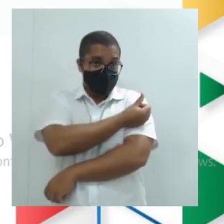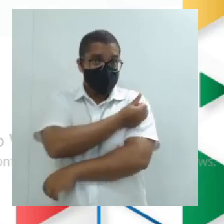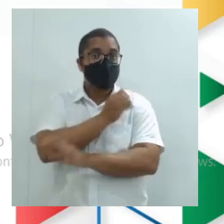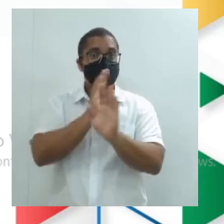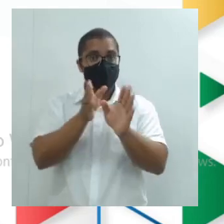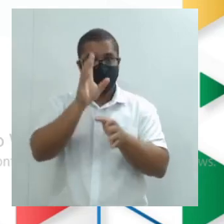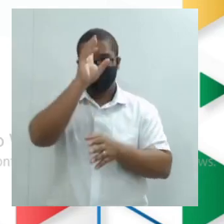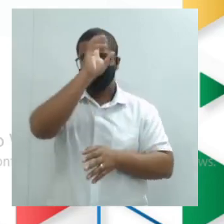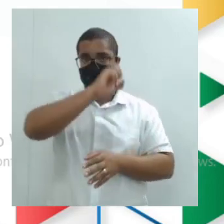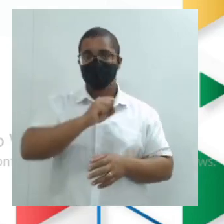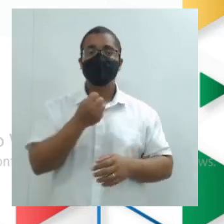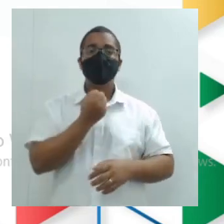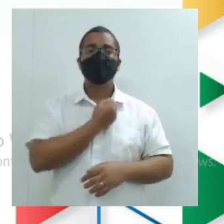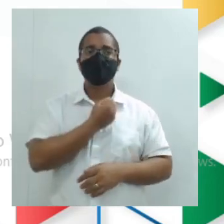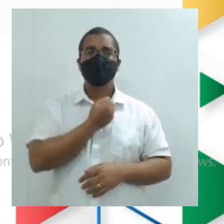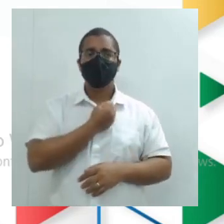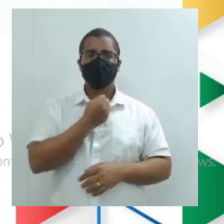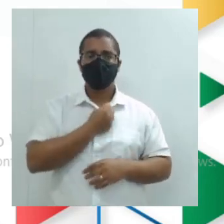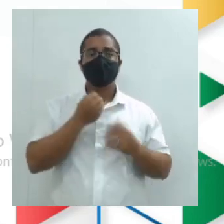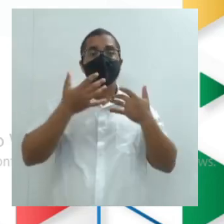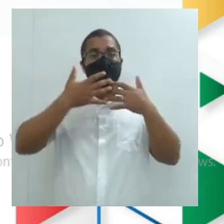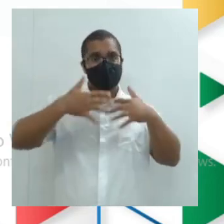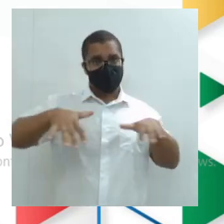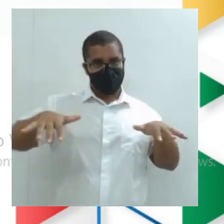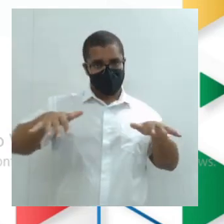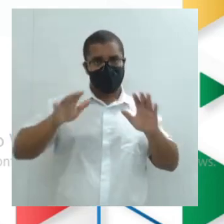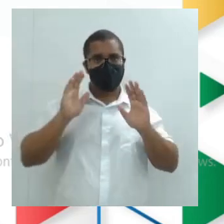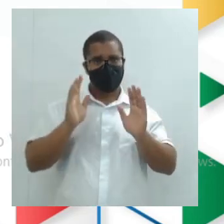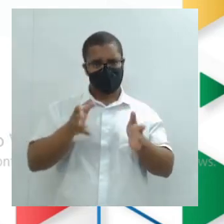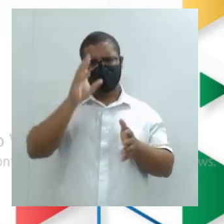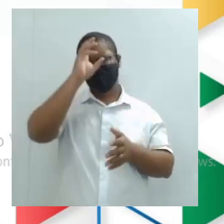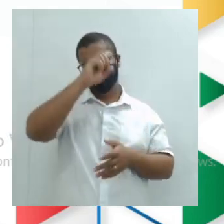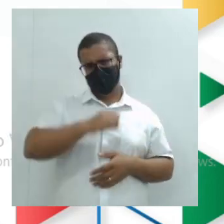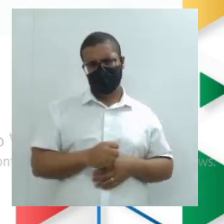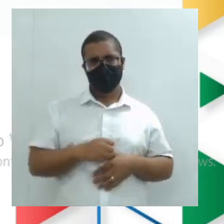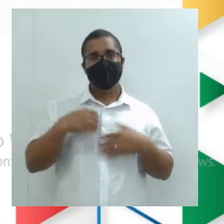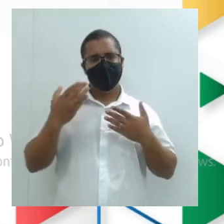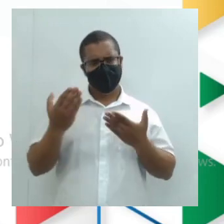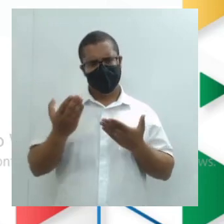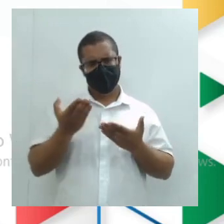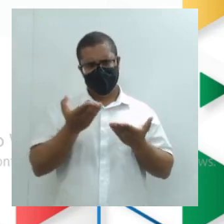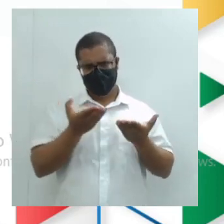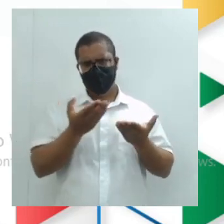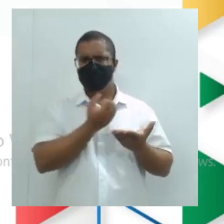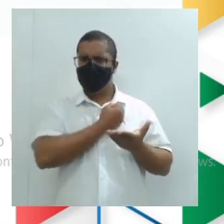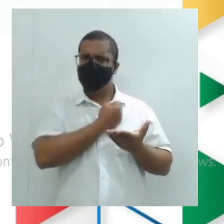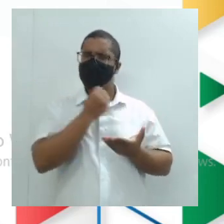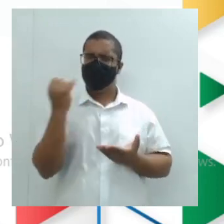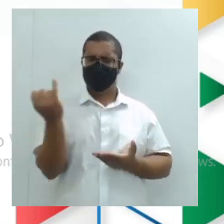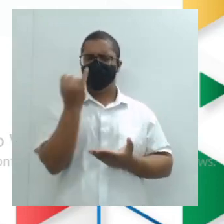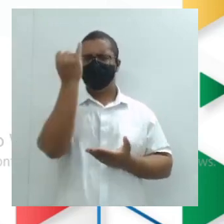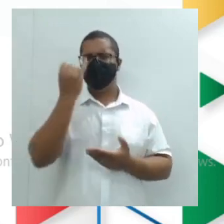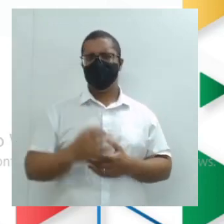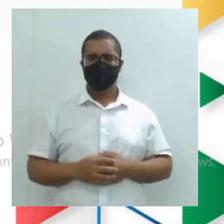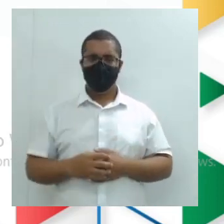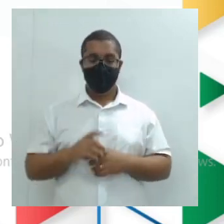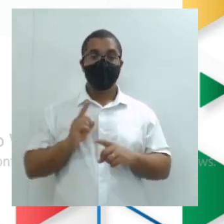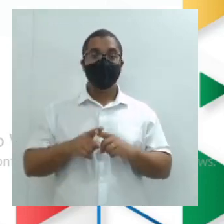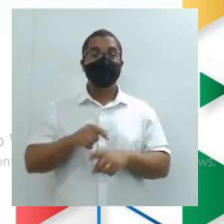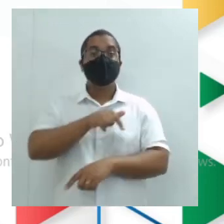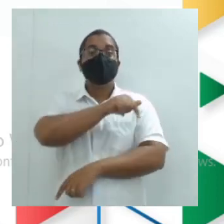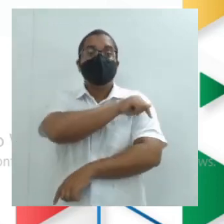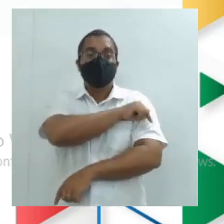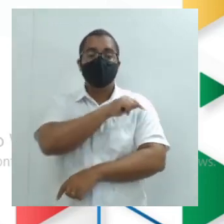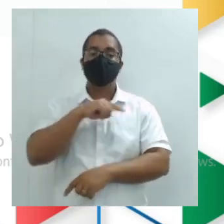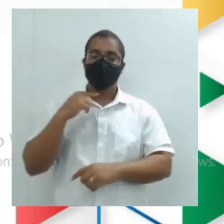aprendem sobre números naturais. E isso é muito importante, tá? Porque no sétimo ano a